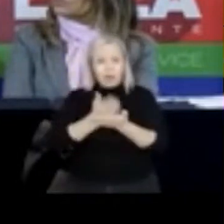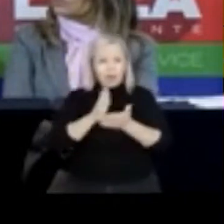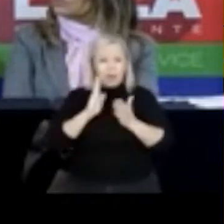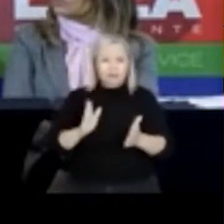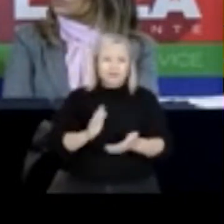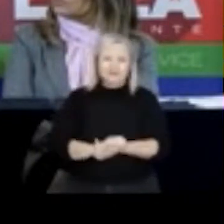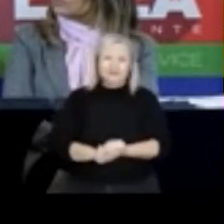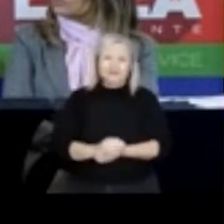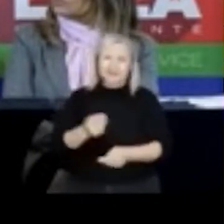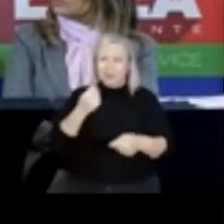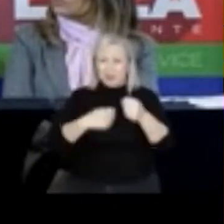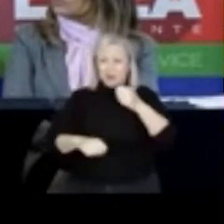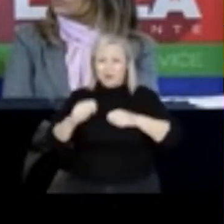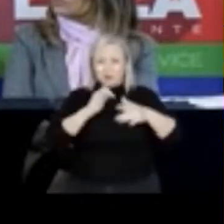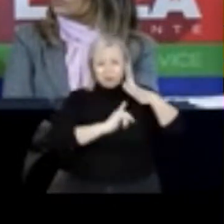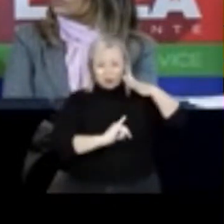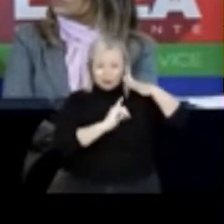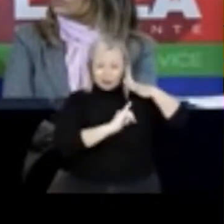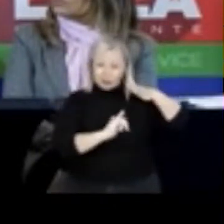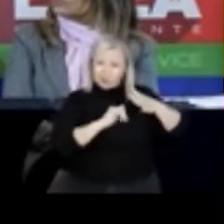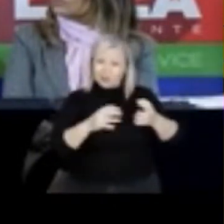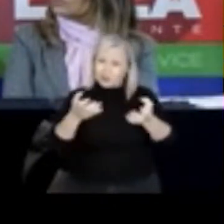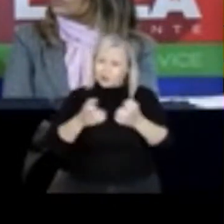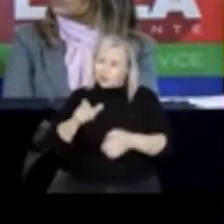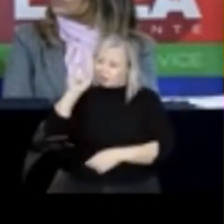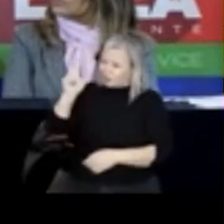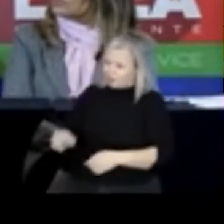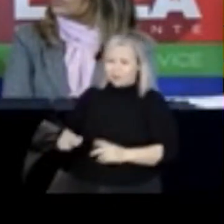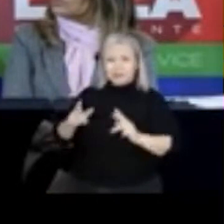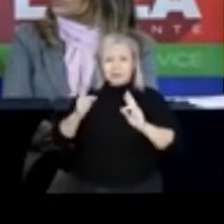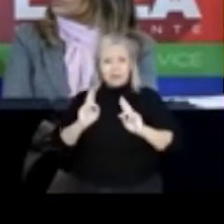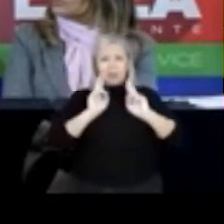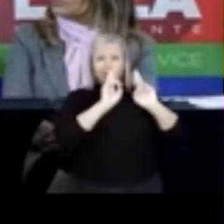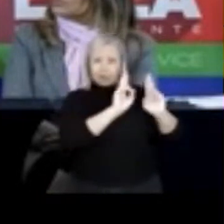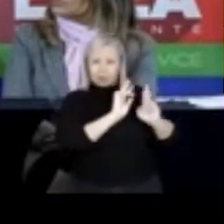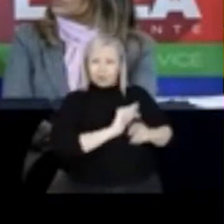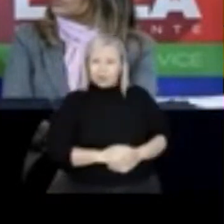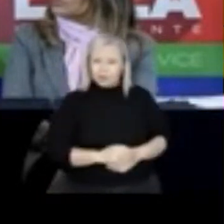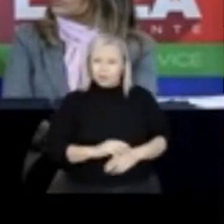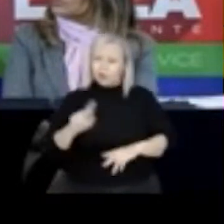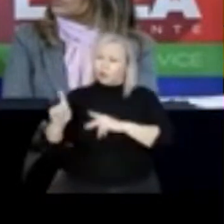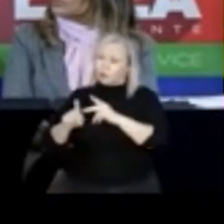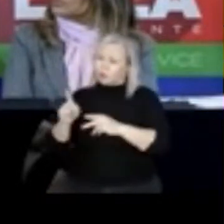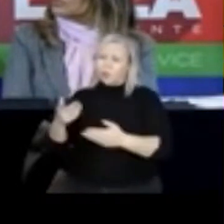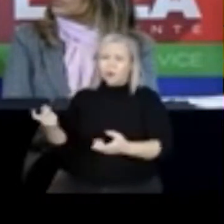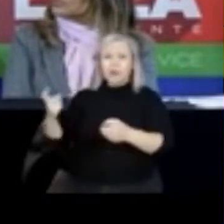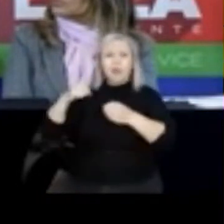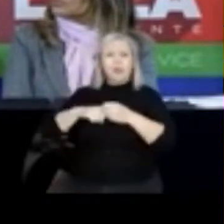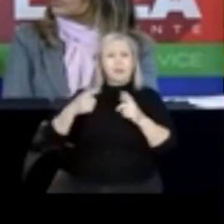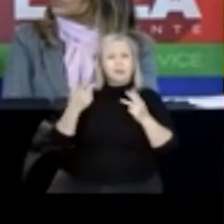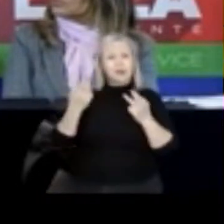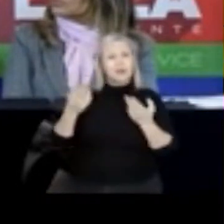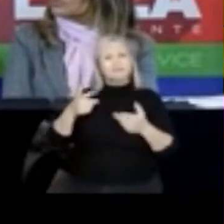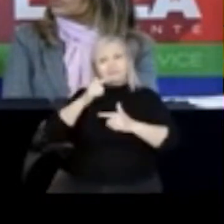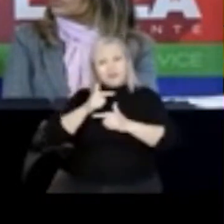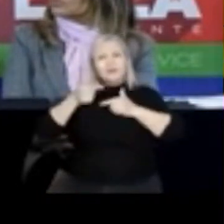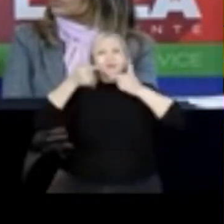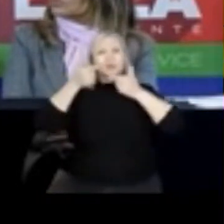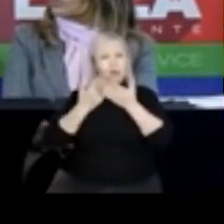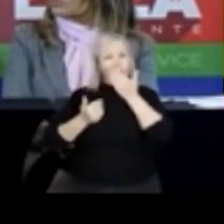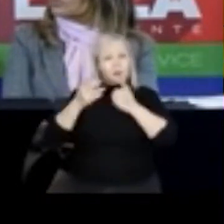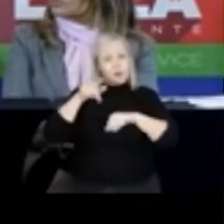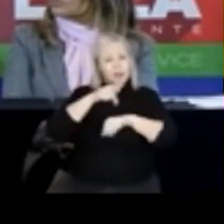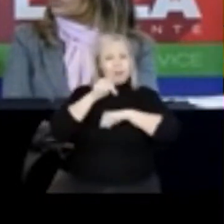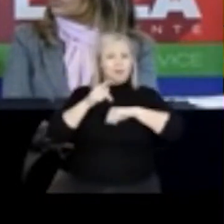ser cidadão pleno, e o povo quer voltar a sorrir e a comer nesse país. É por isso que eu quero agradecer